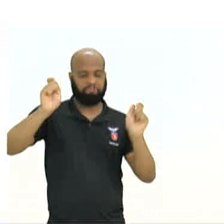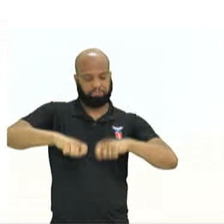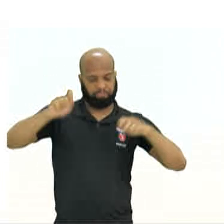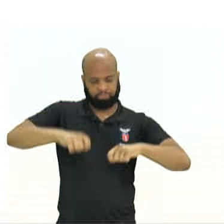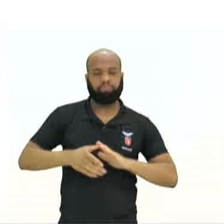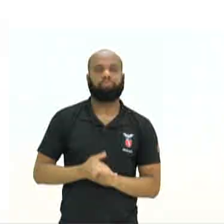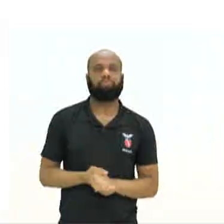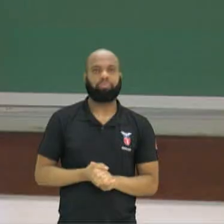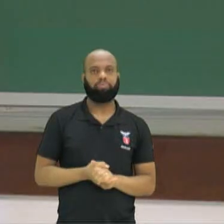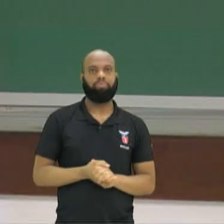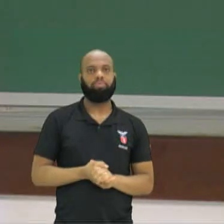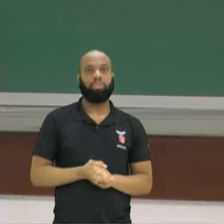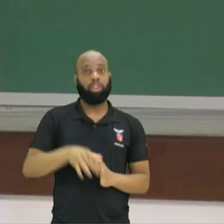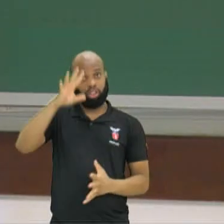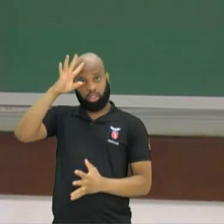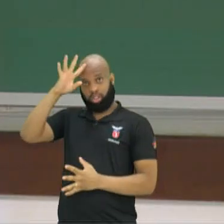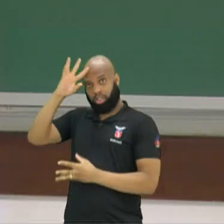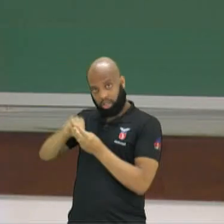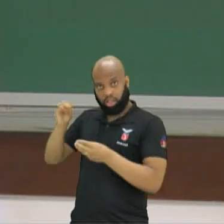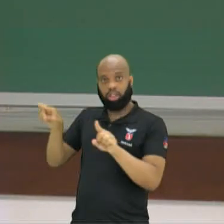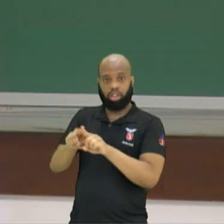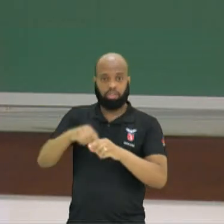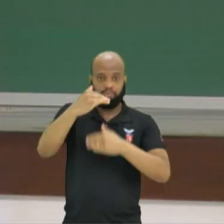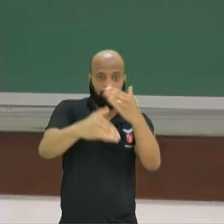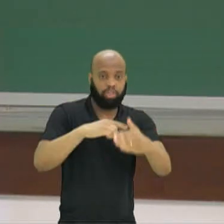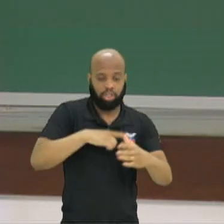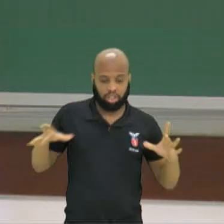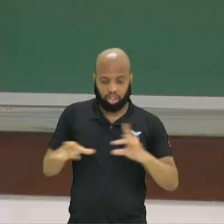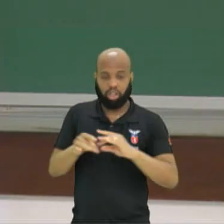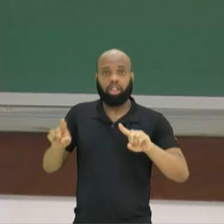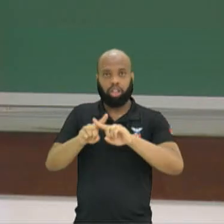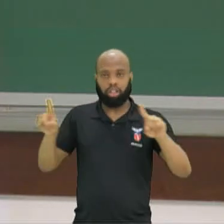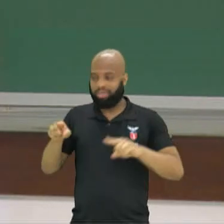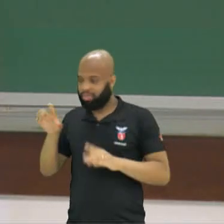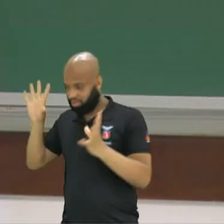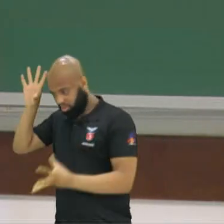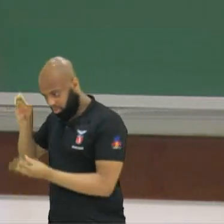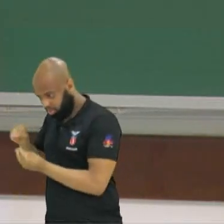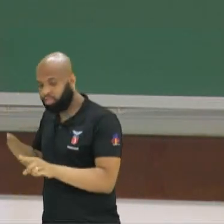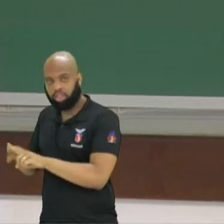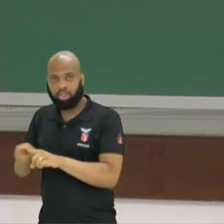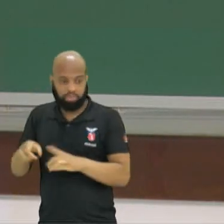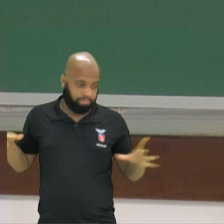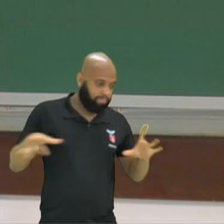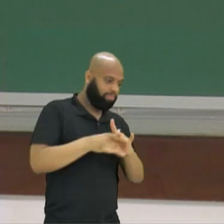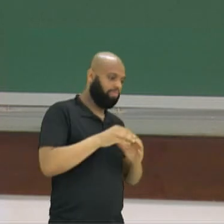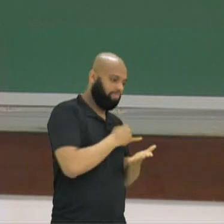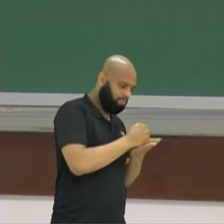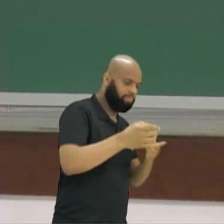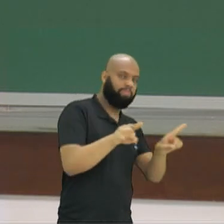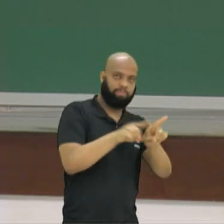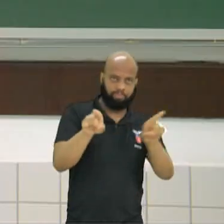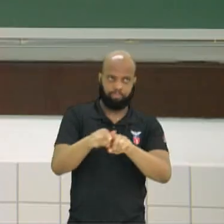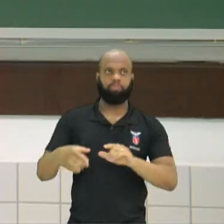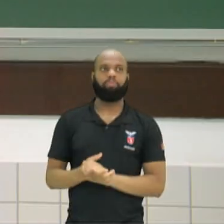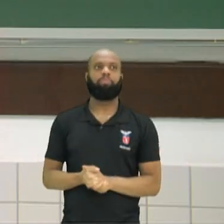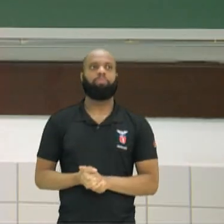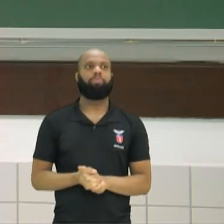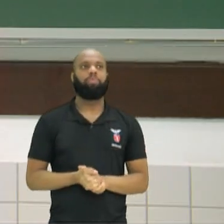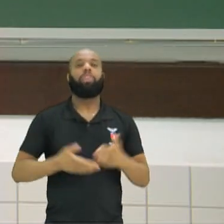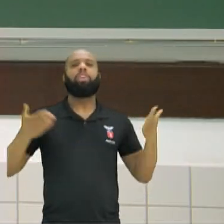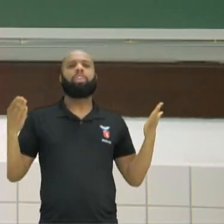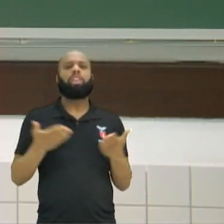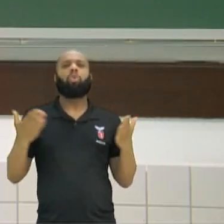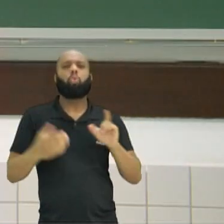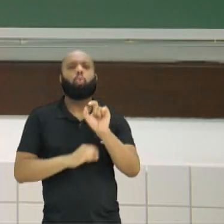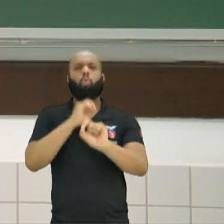com a conclusão. E a conclusão com o desenvolvimento, mas também com a introdução, beleza? Pessoal, olha só. O que